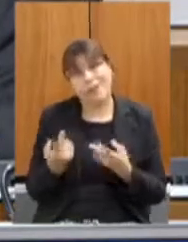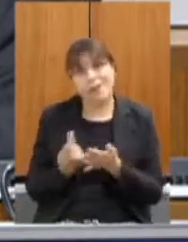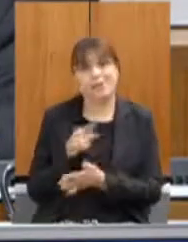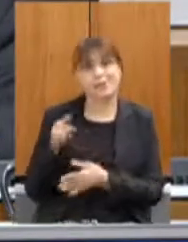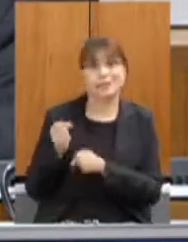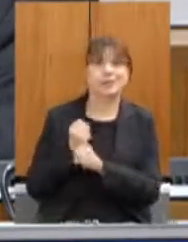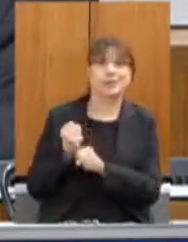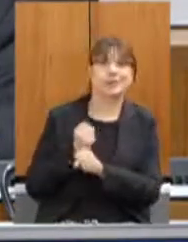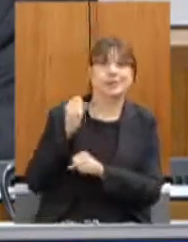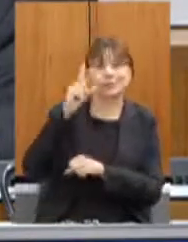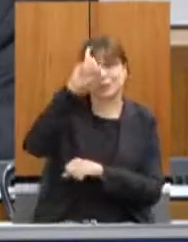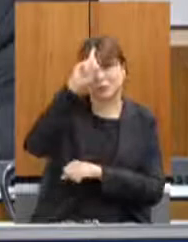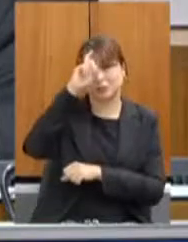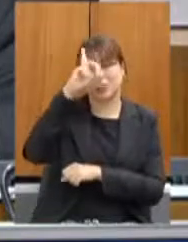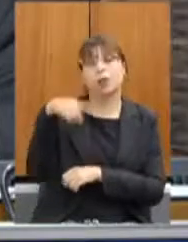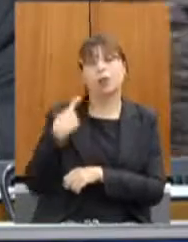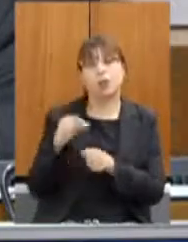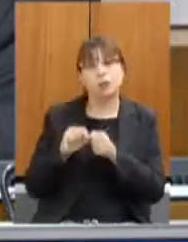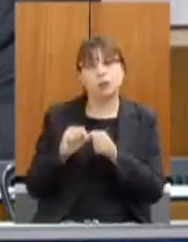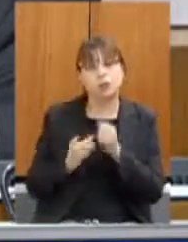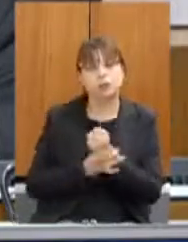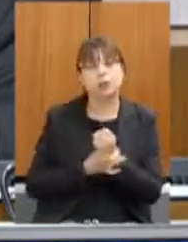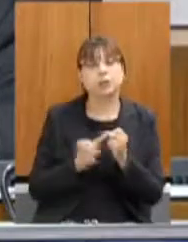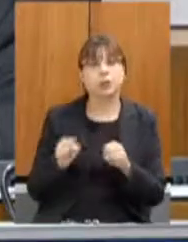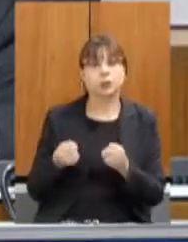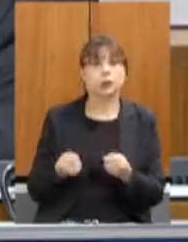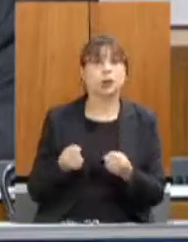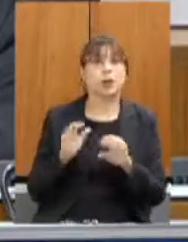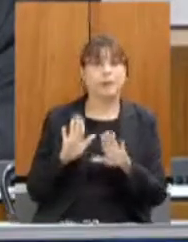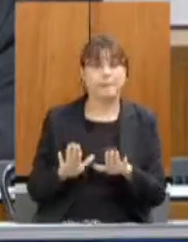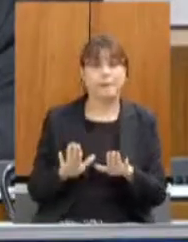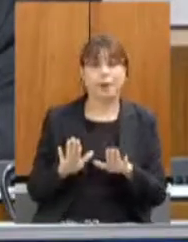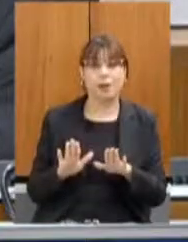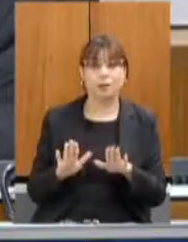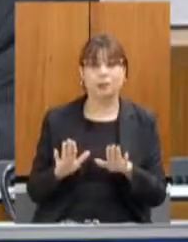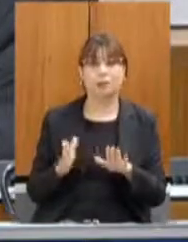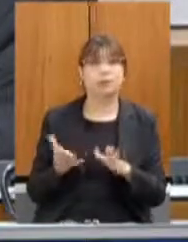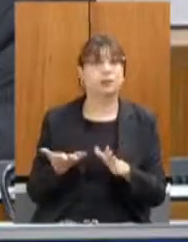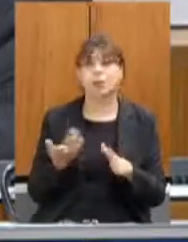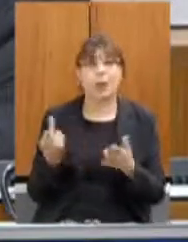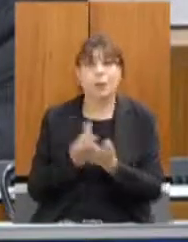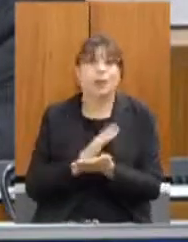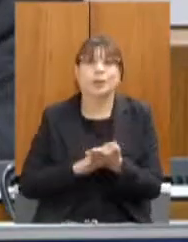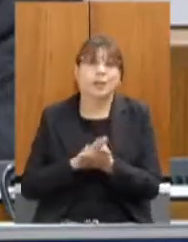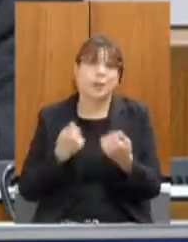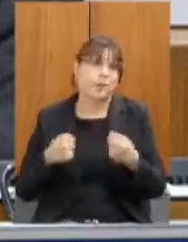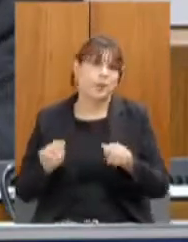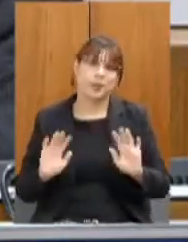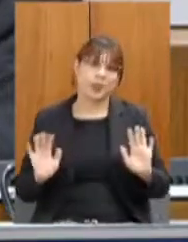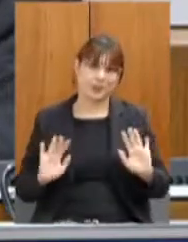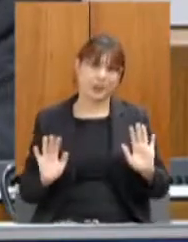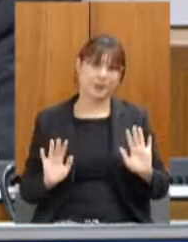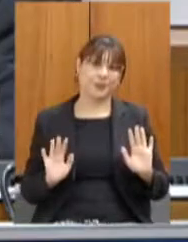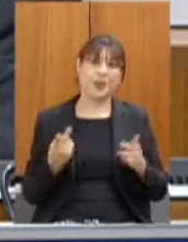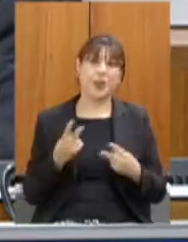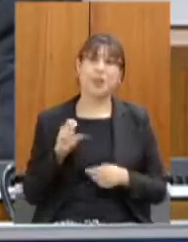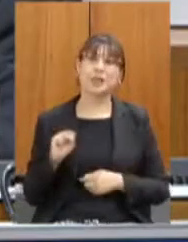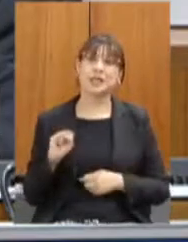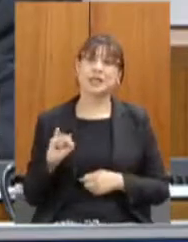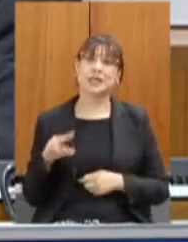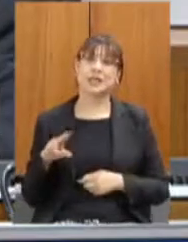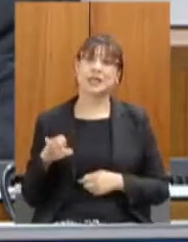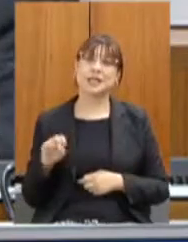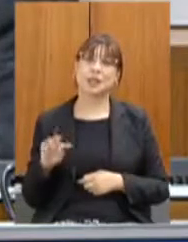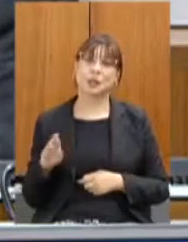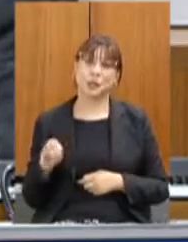campanha nós teve que fizemos um seguro mas o seguro sem sinistro não nós não precisamos usar eu acho que foi um